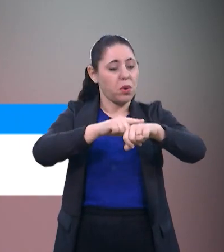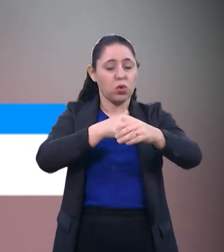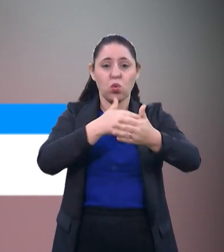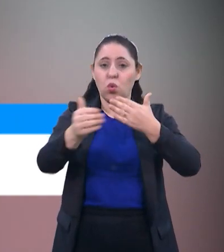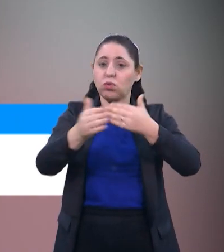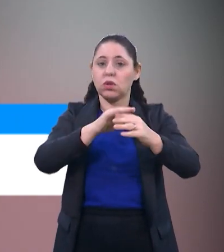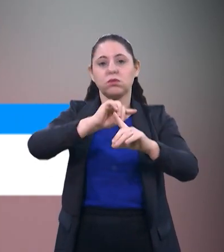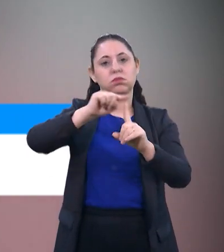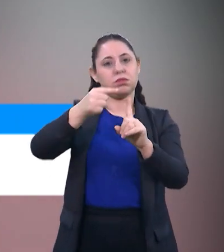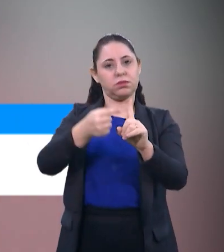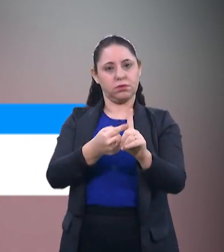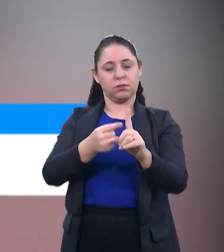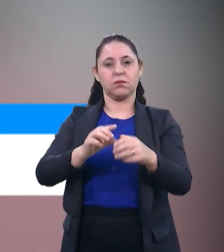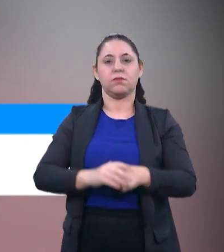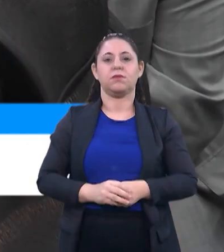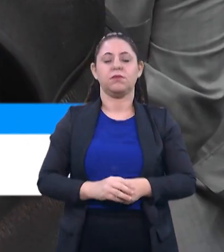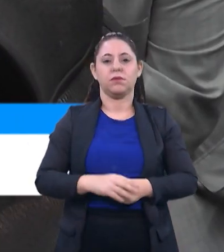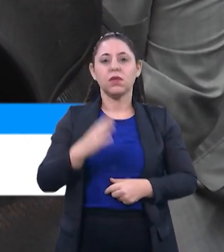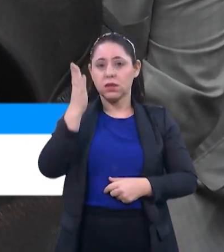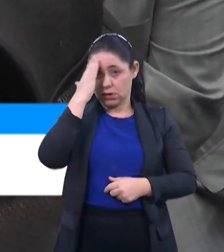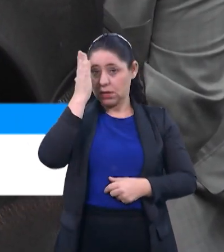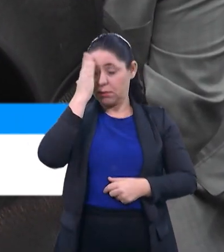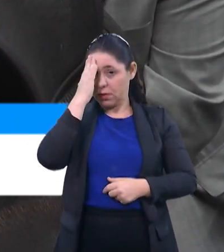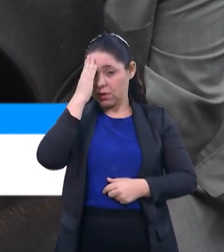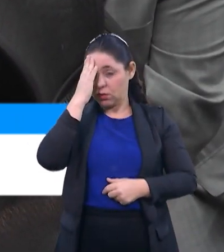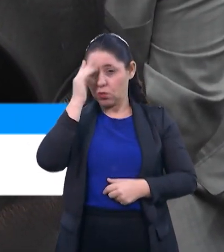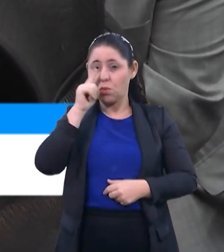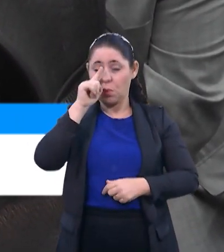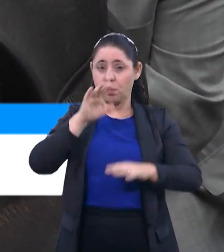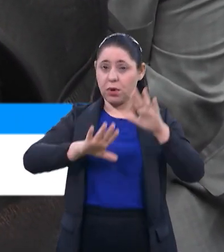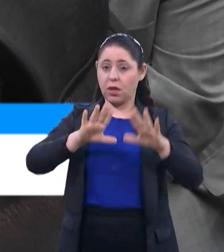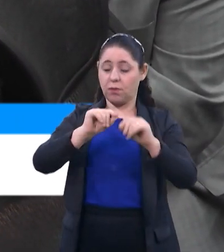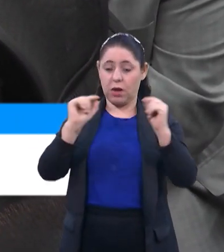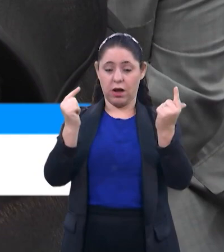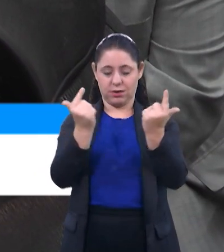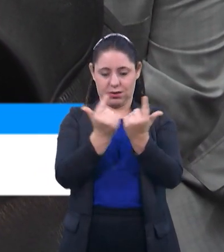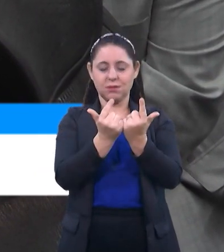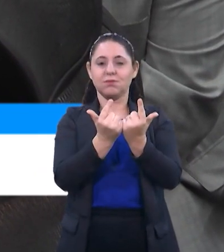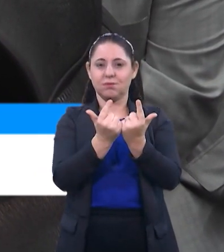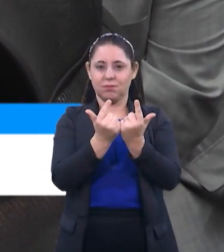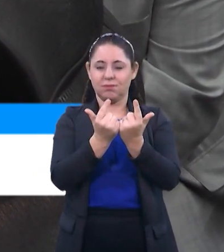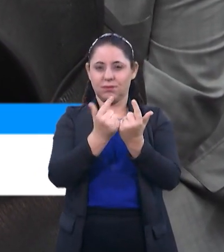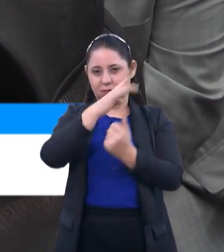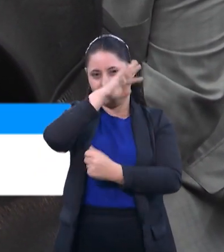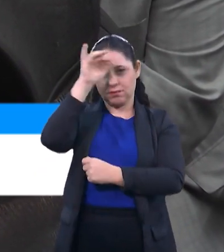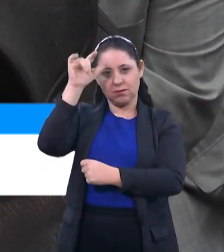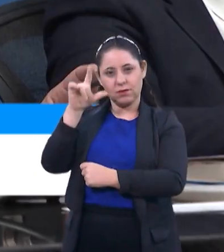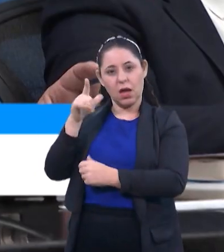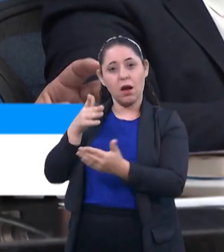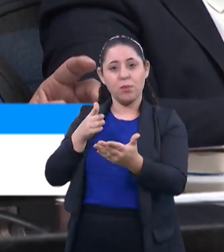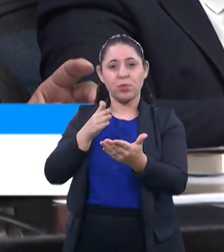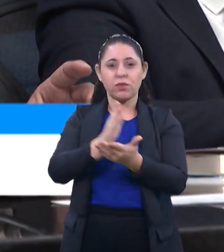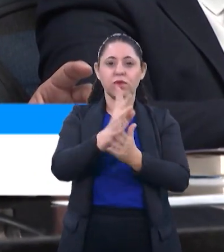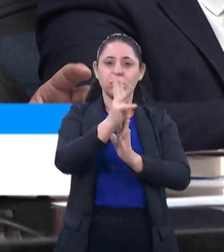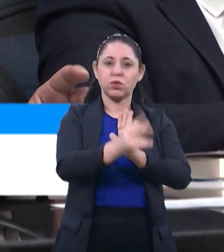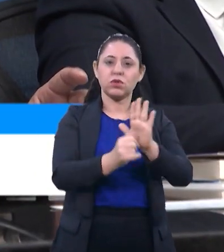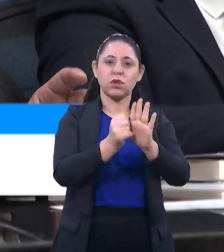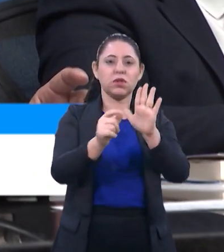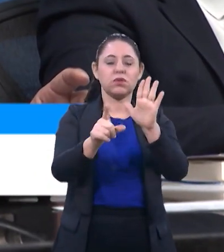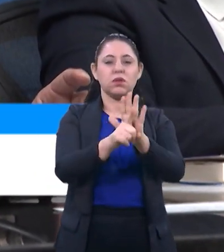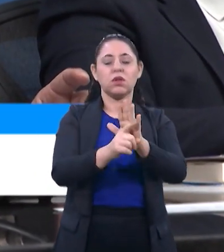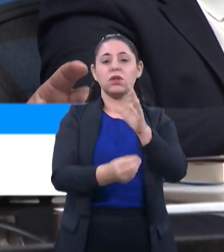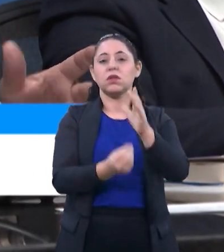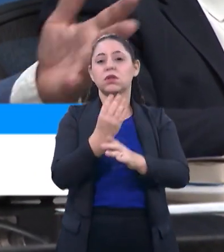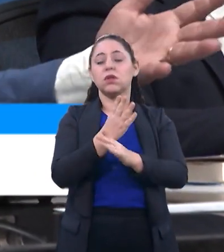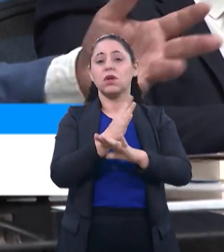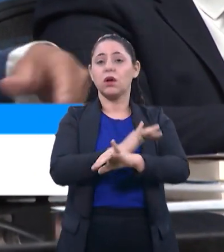qualquer momento da gestação. Sabendo da gravidade da síndrome, a Assembleia Legislativa de Mato Grosso do Sul aprovou o projeto de